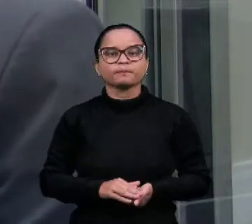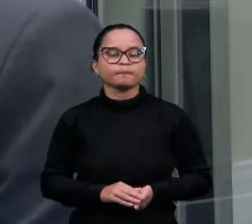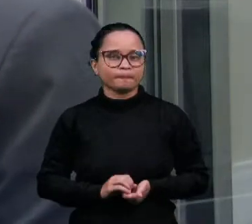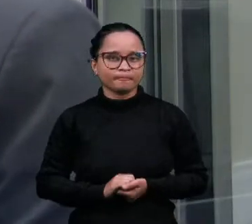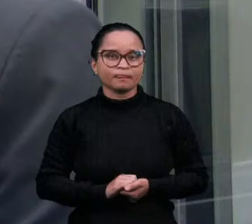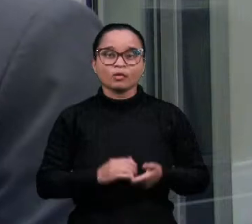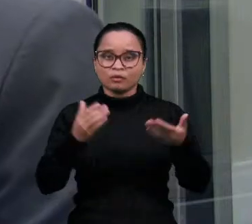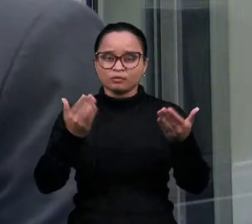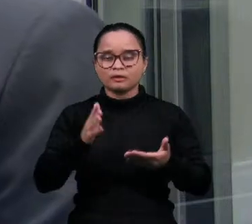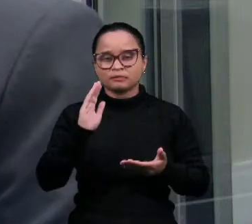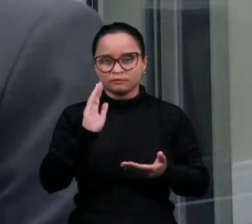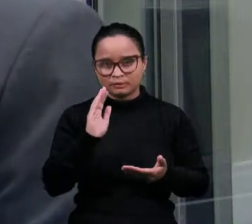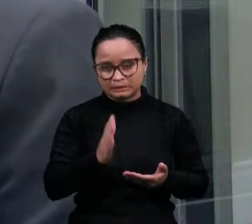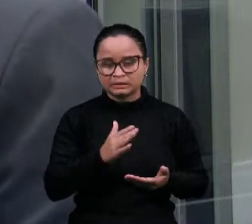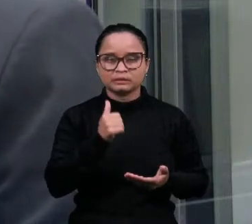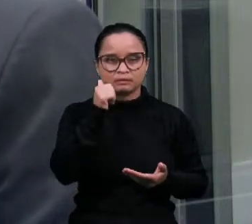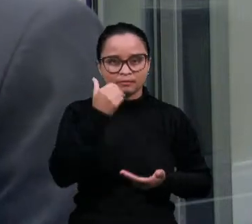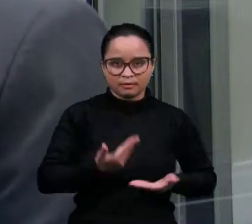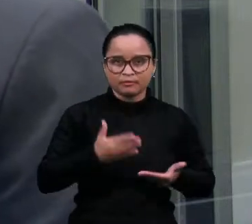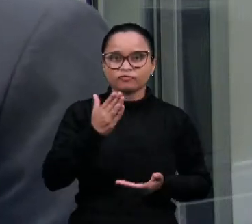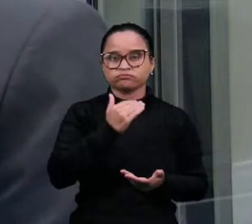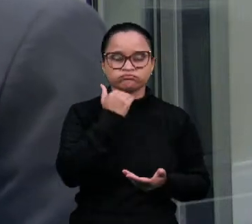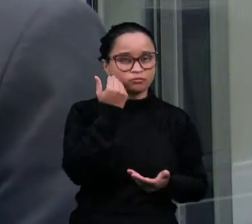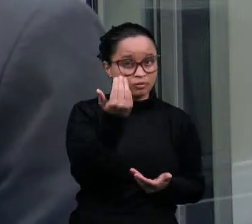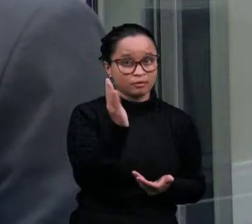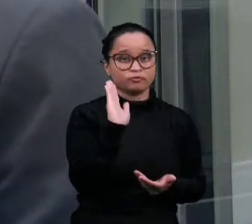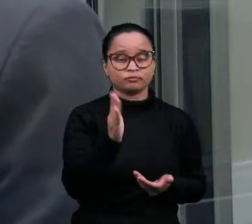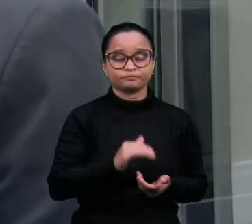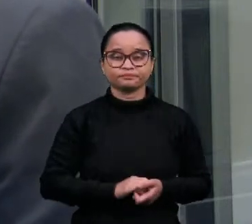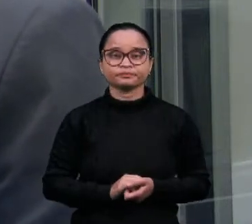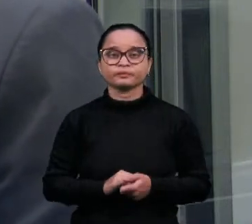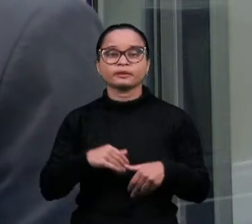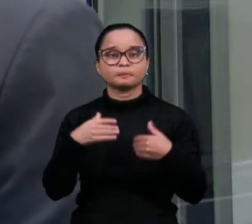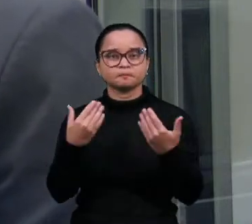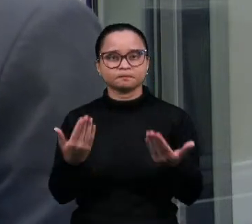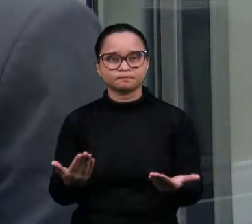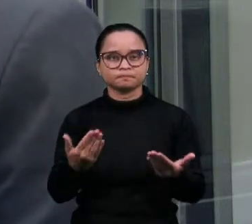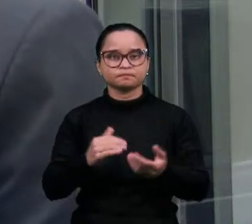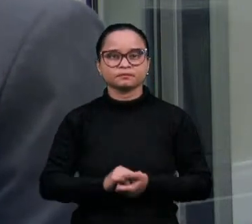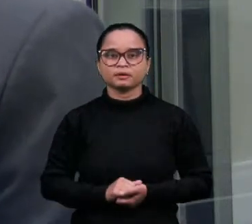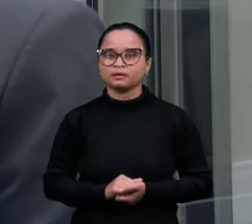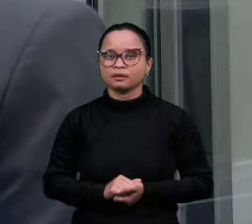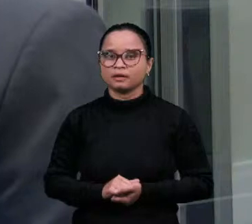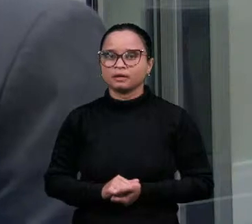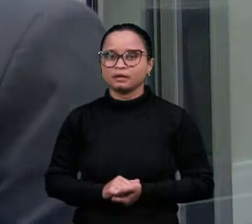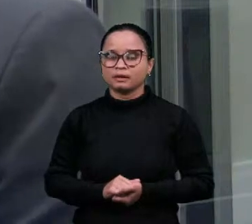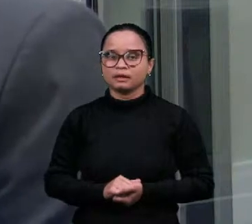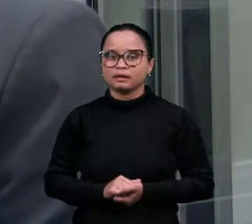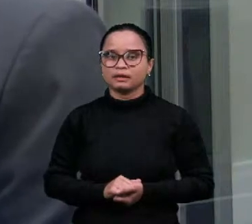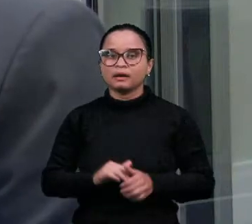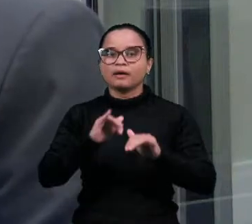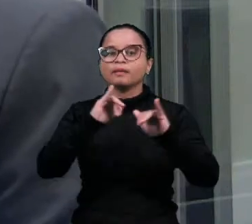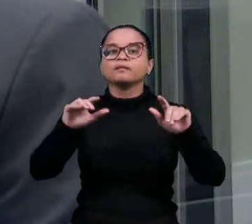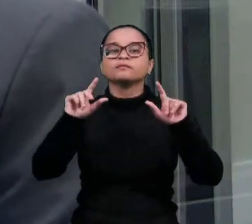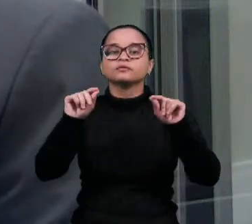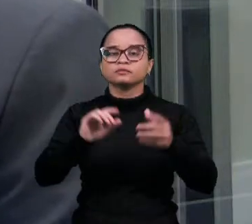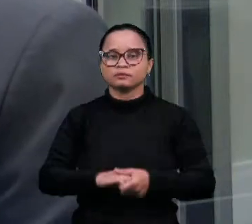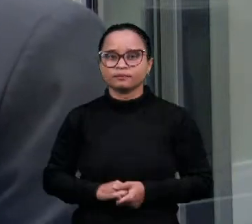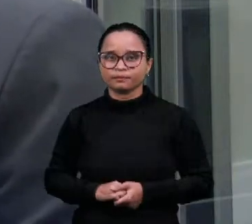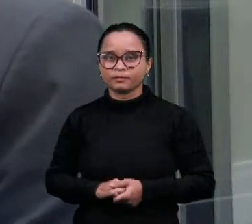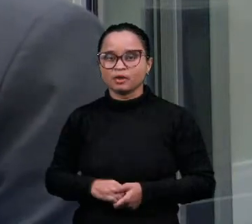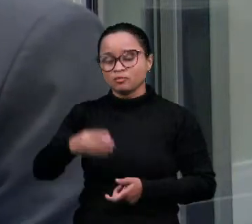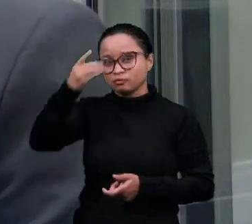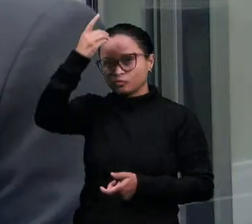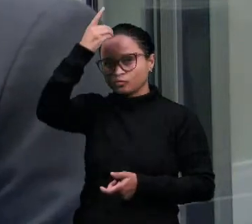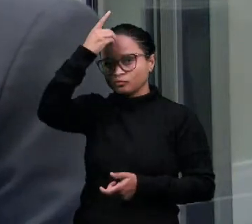já partiu para o Senhor. E ela então disse: eu tive uma visão com esse jovem que